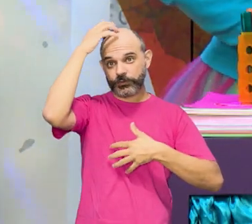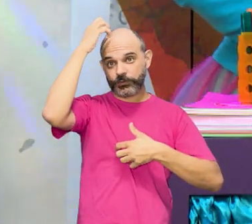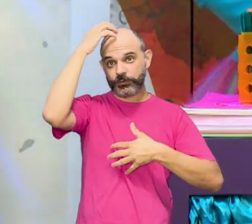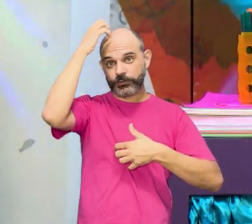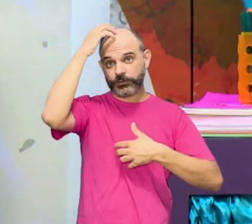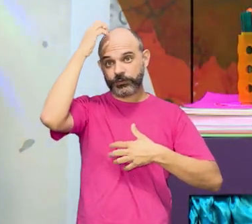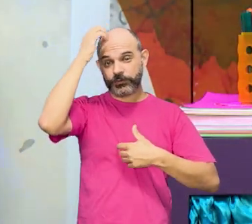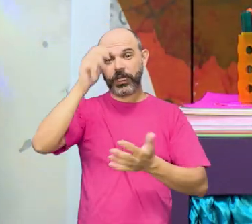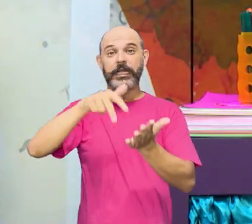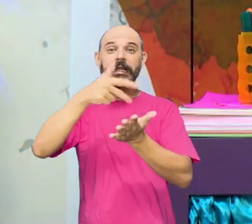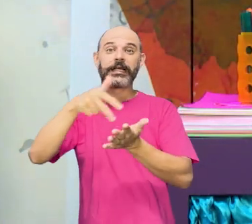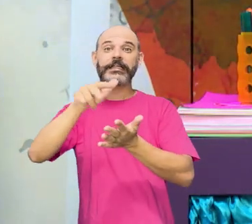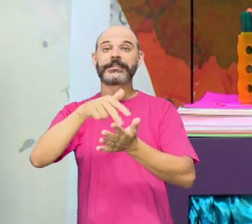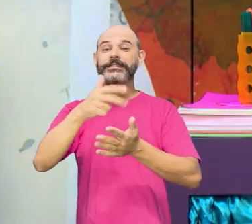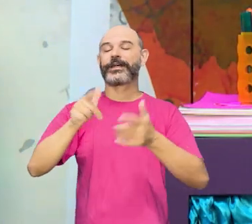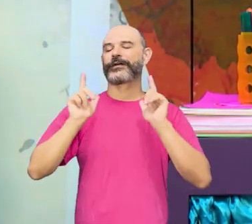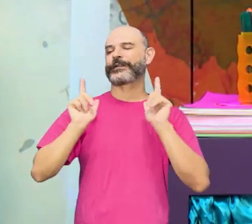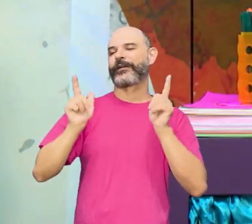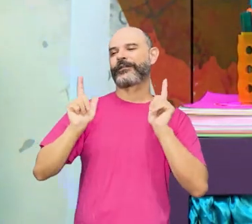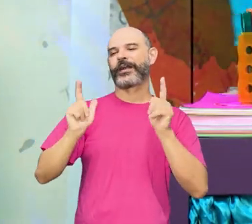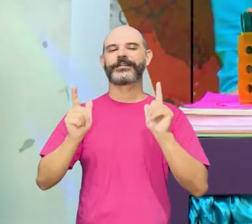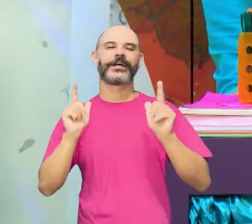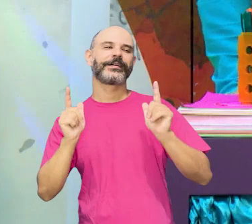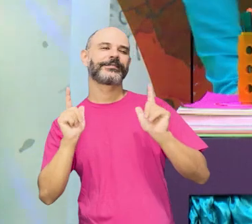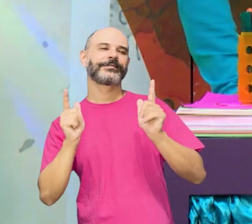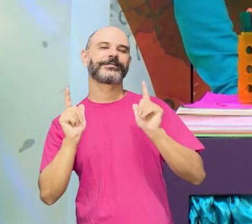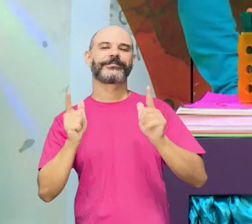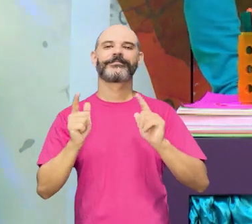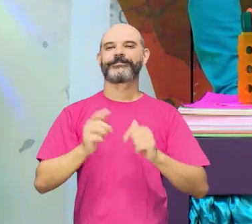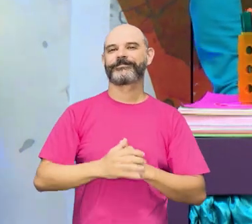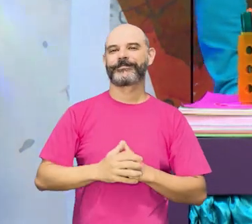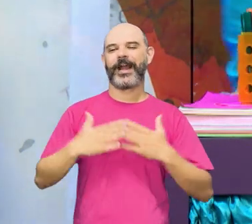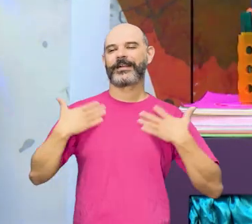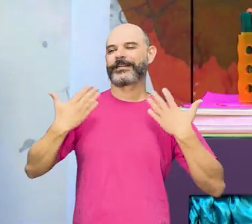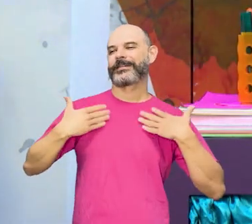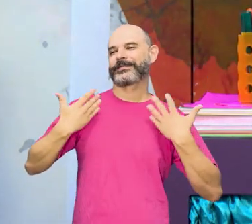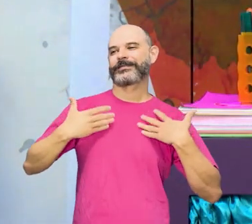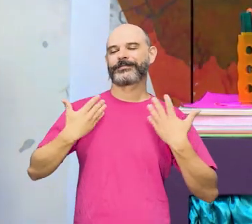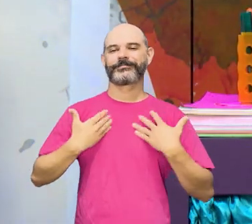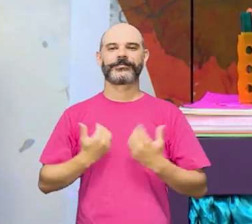Os chimpanzés dançam por pura diversão.